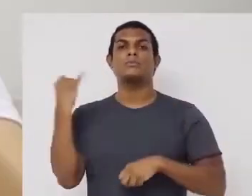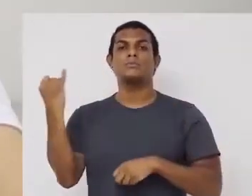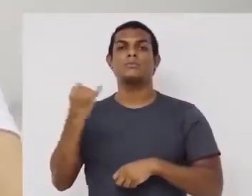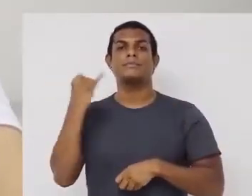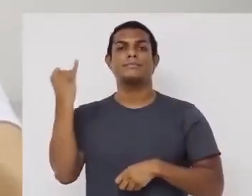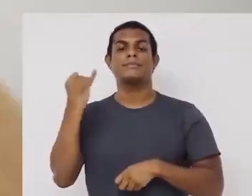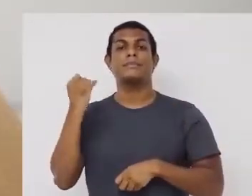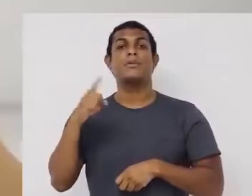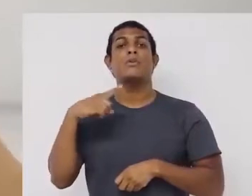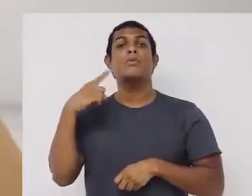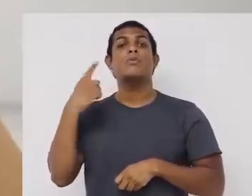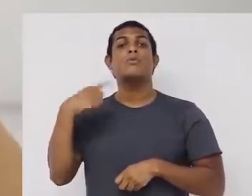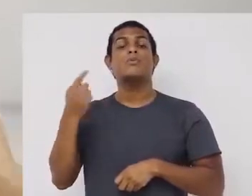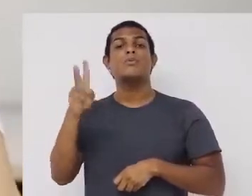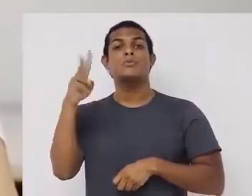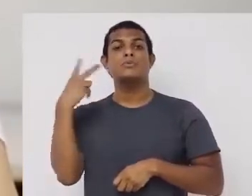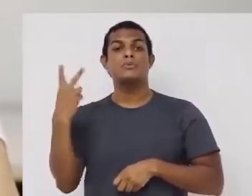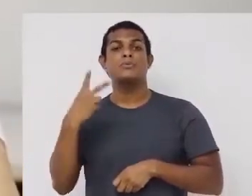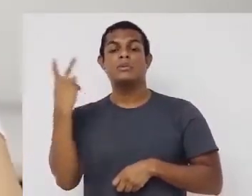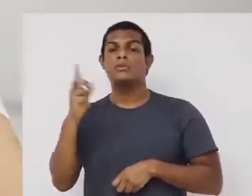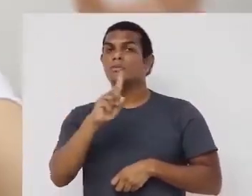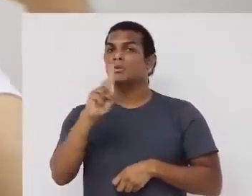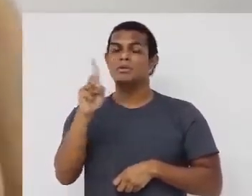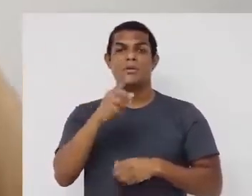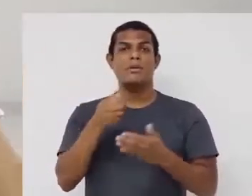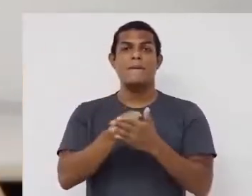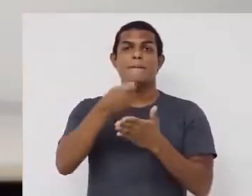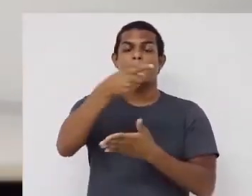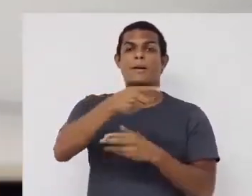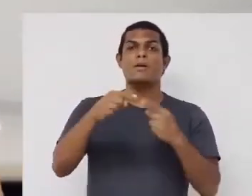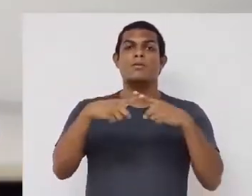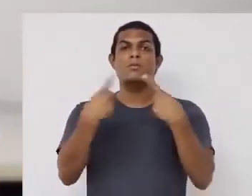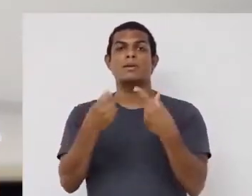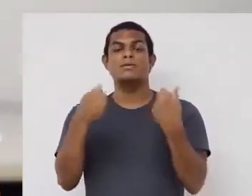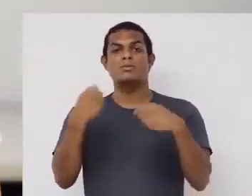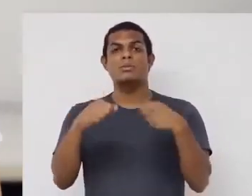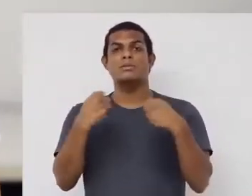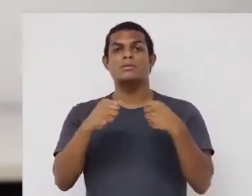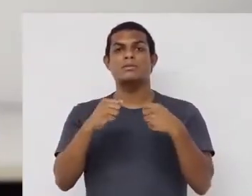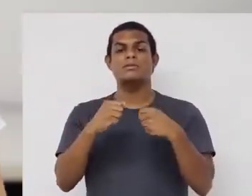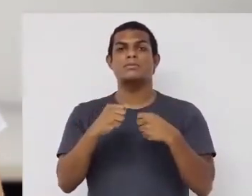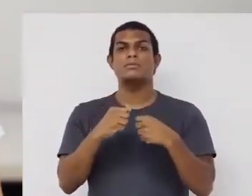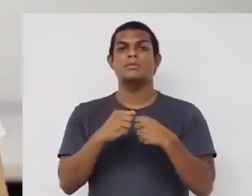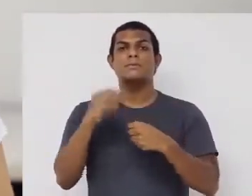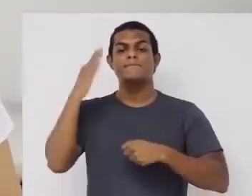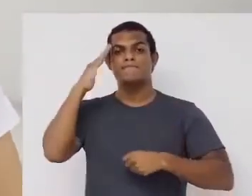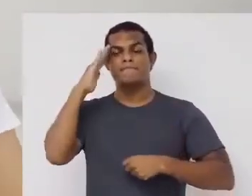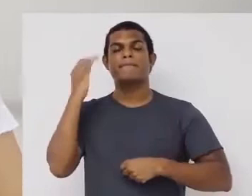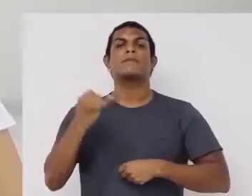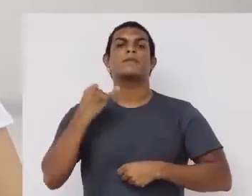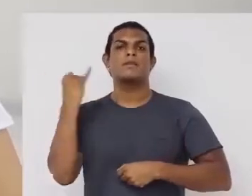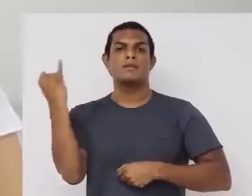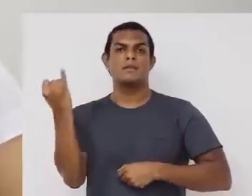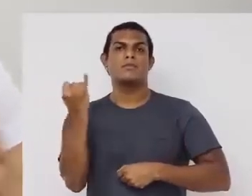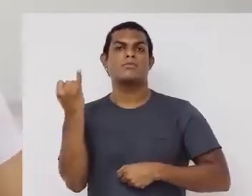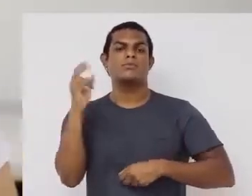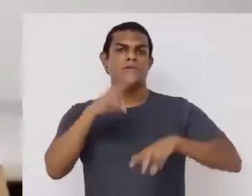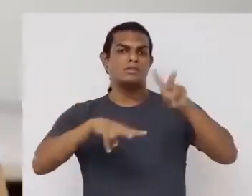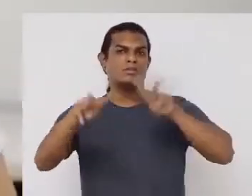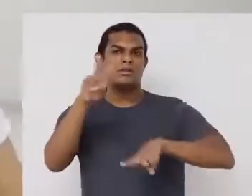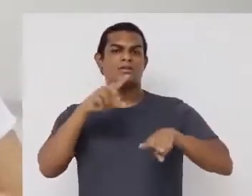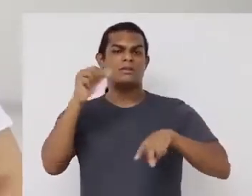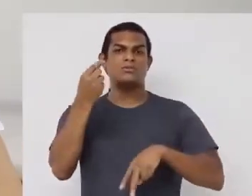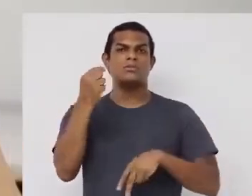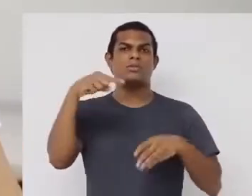é pago, que não é desembolsado, mas que eu preciso levar em consideração na análise dos